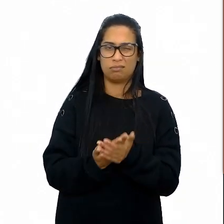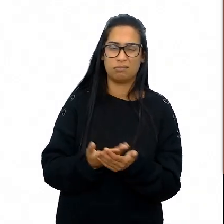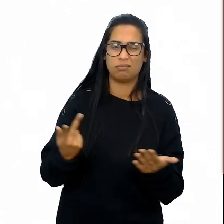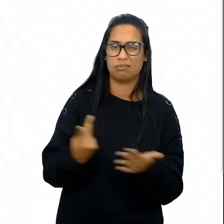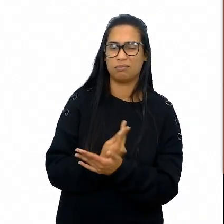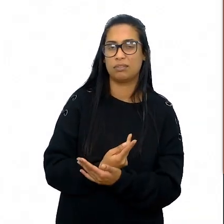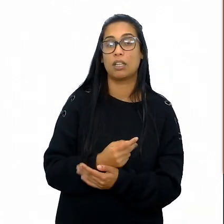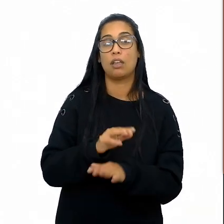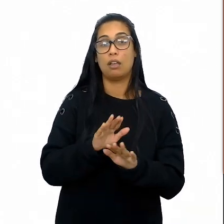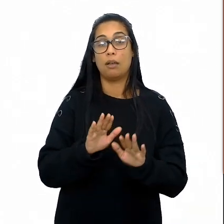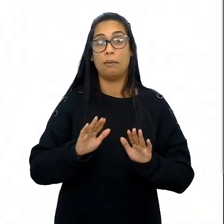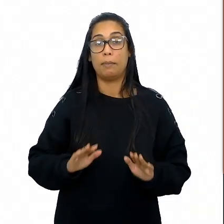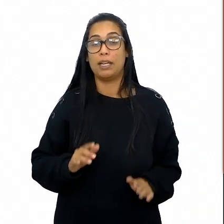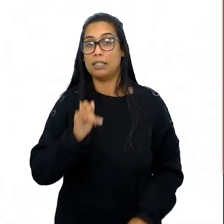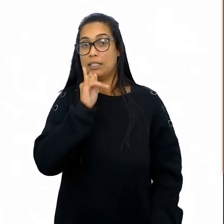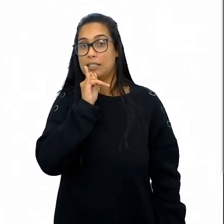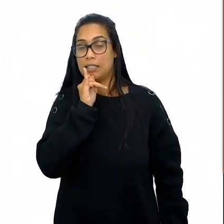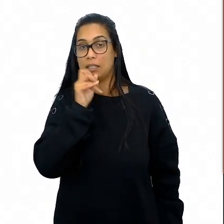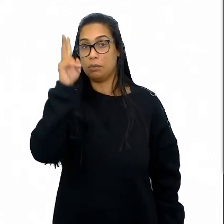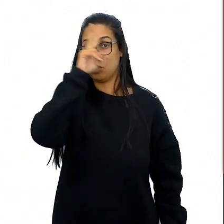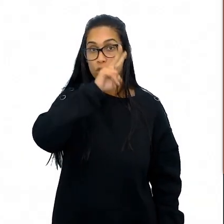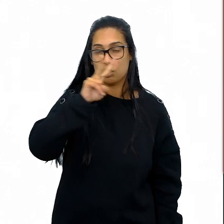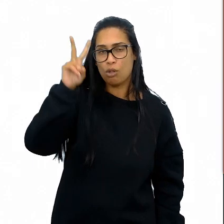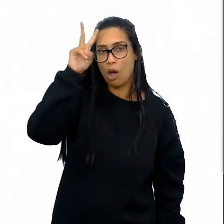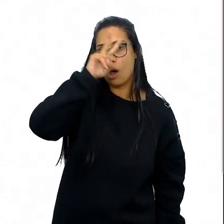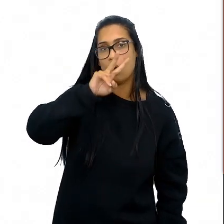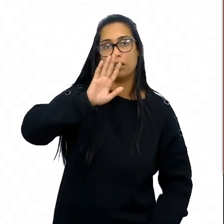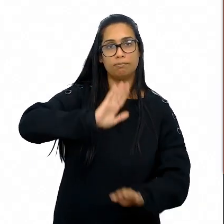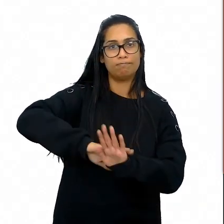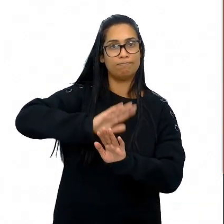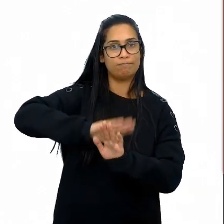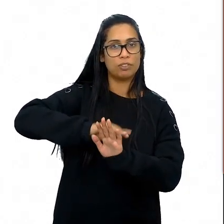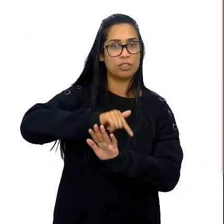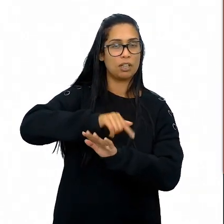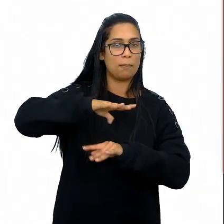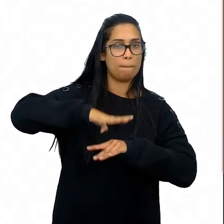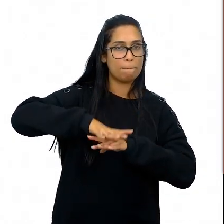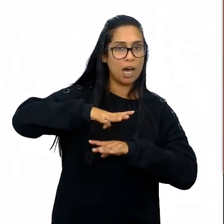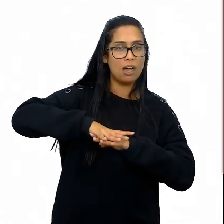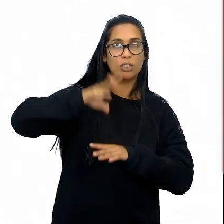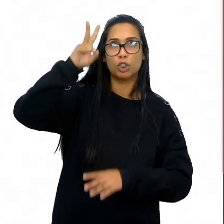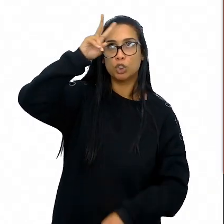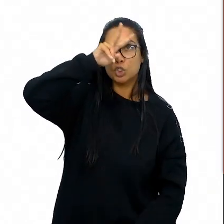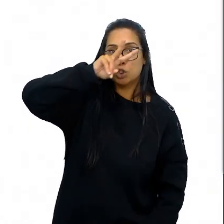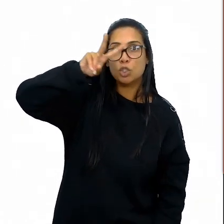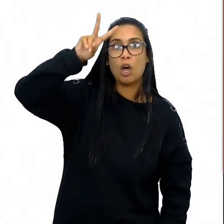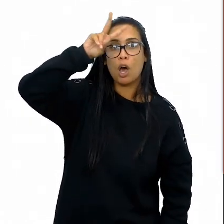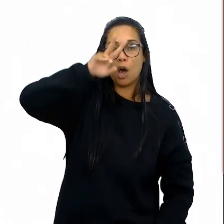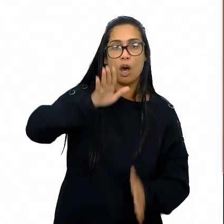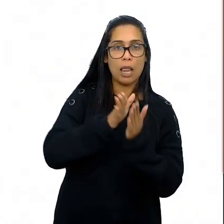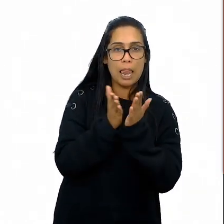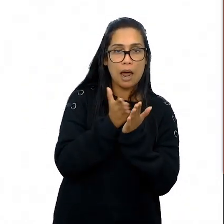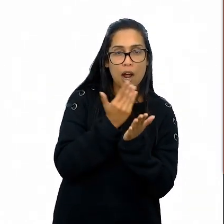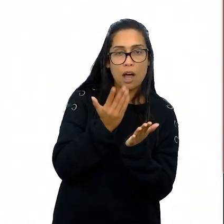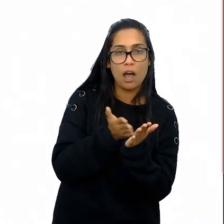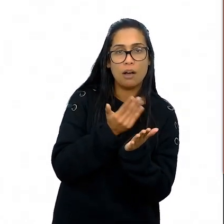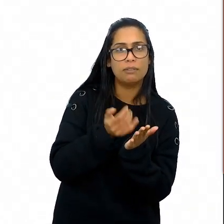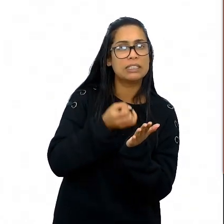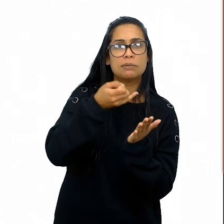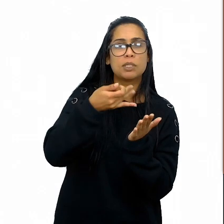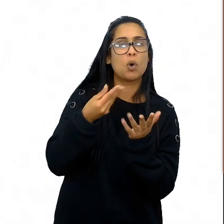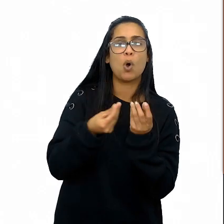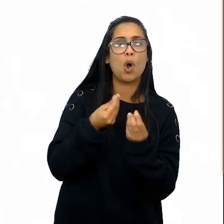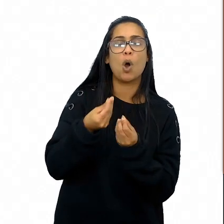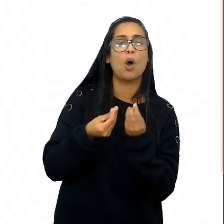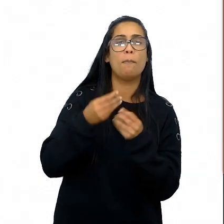Não eu tô dizendo de usar a história a história mesmo no sentido historiográfico né que eu acho que traz elementos